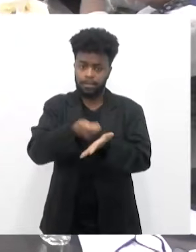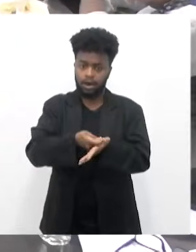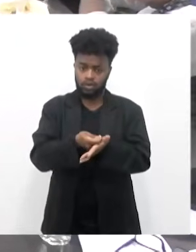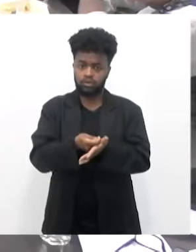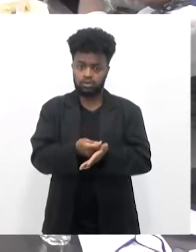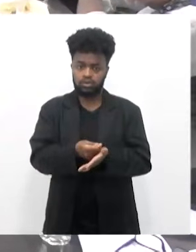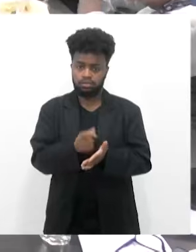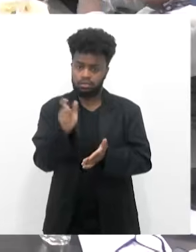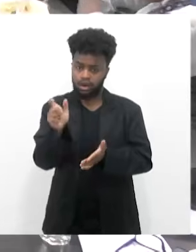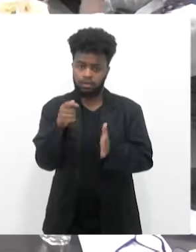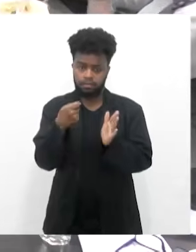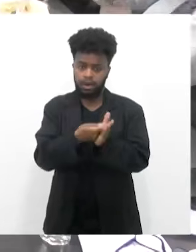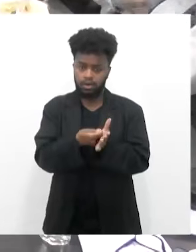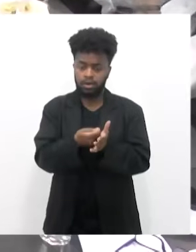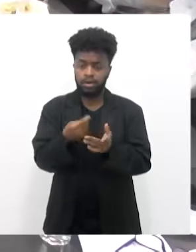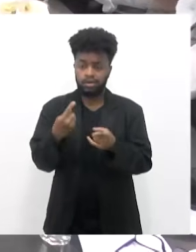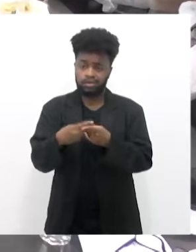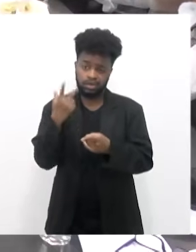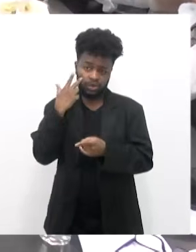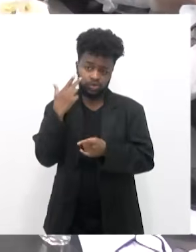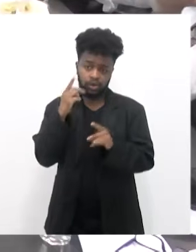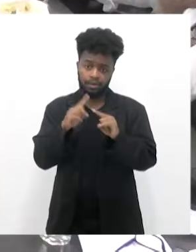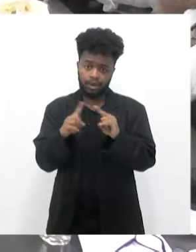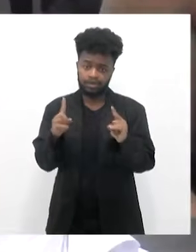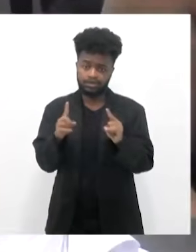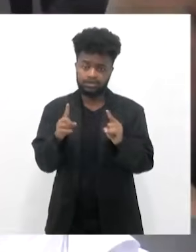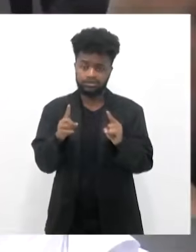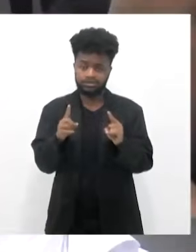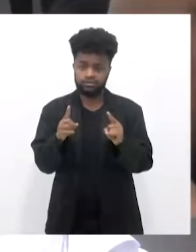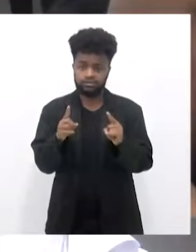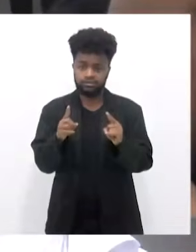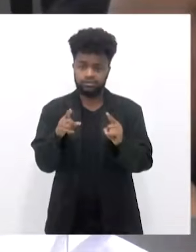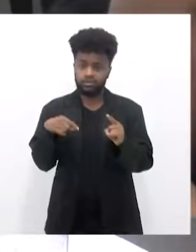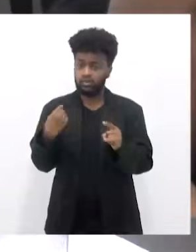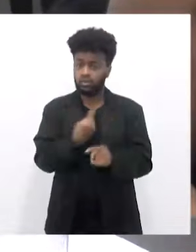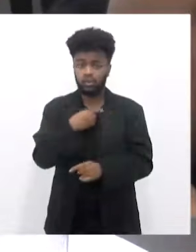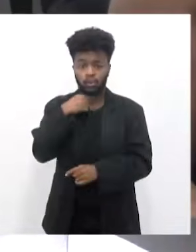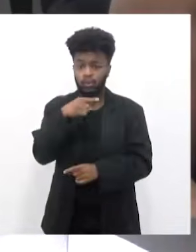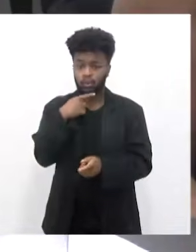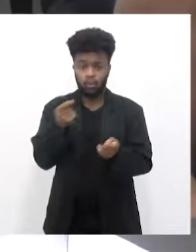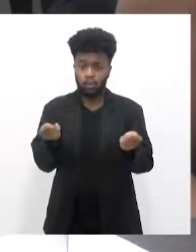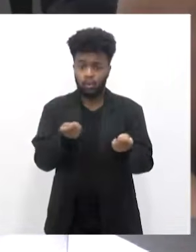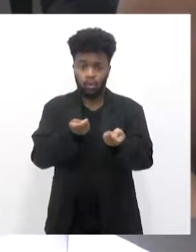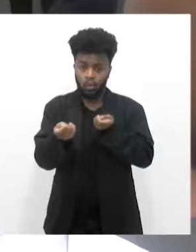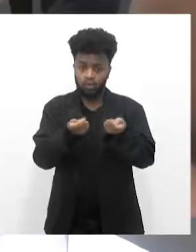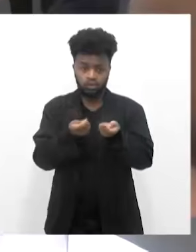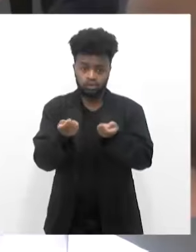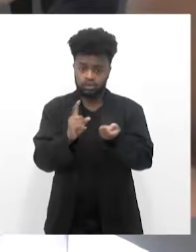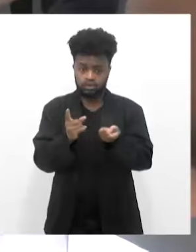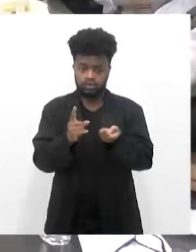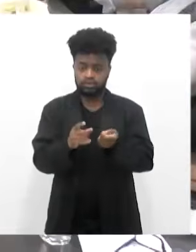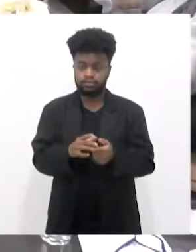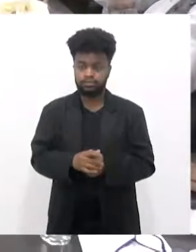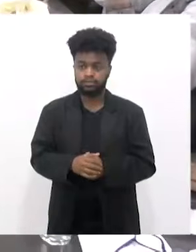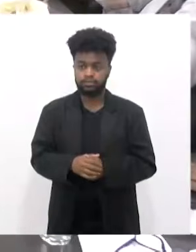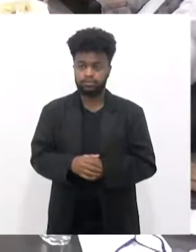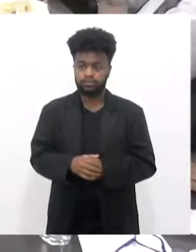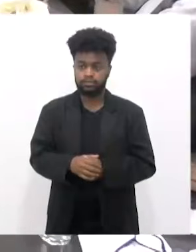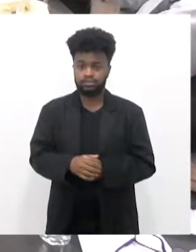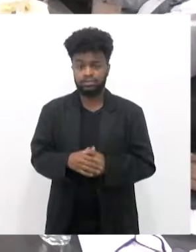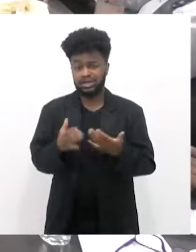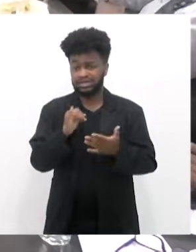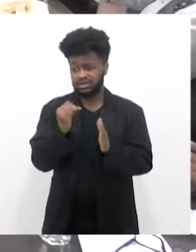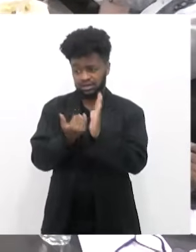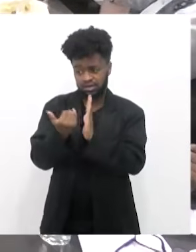pago. Porque É natural, mas é porque a gente não tem a gente não tem, Mas não faz mal. tem controle. o que abunda não